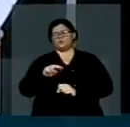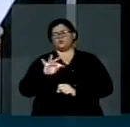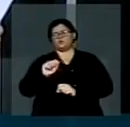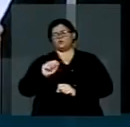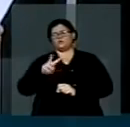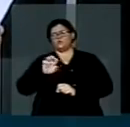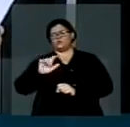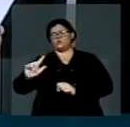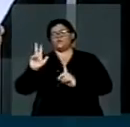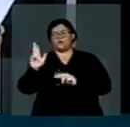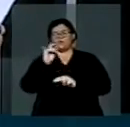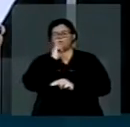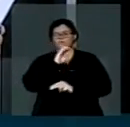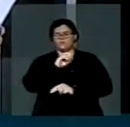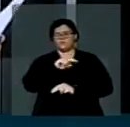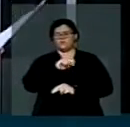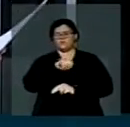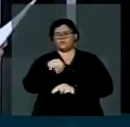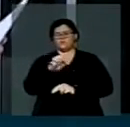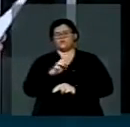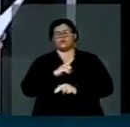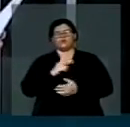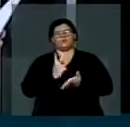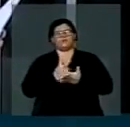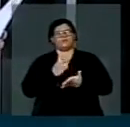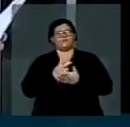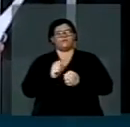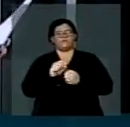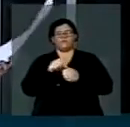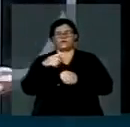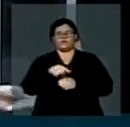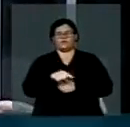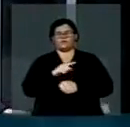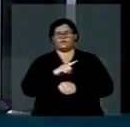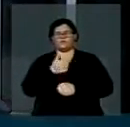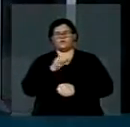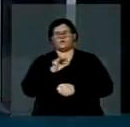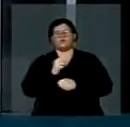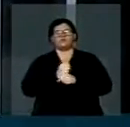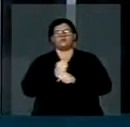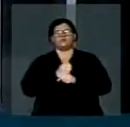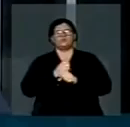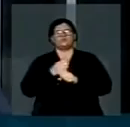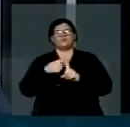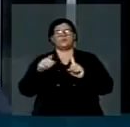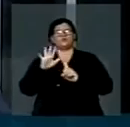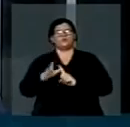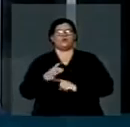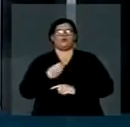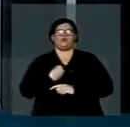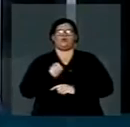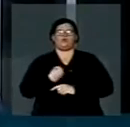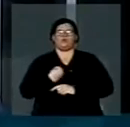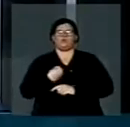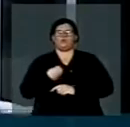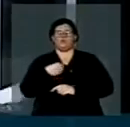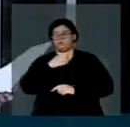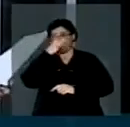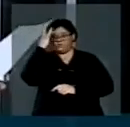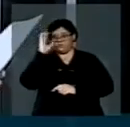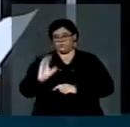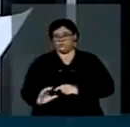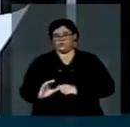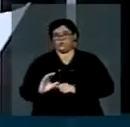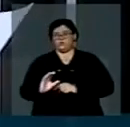a CONAGE nesta década e meia de existência. A busca do alto padrão social e de cidadania, através